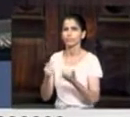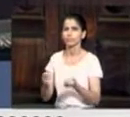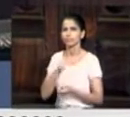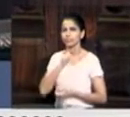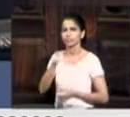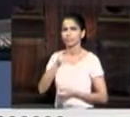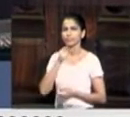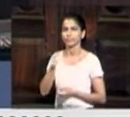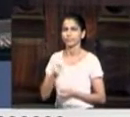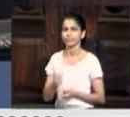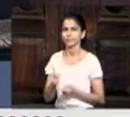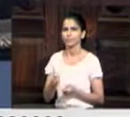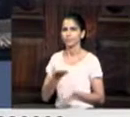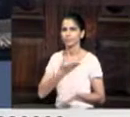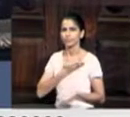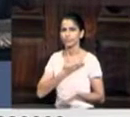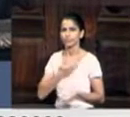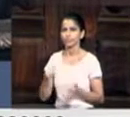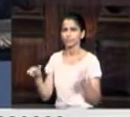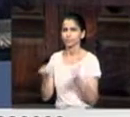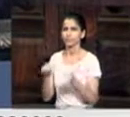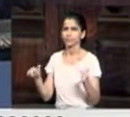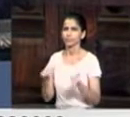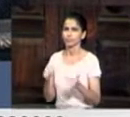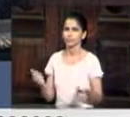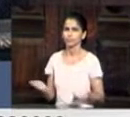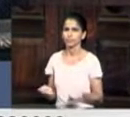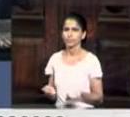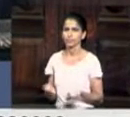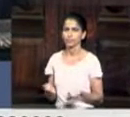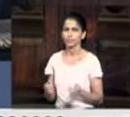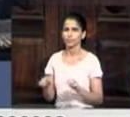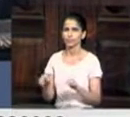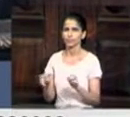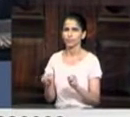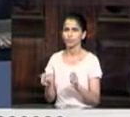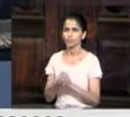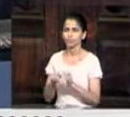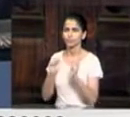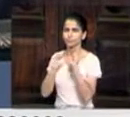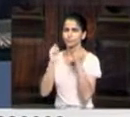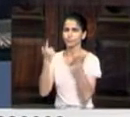imprensa, colegas, enfim, de trabalho da Assembleia Legislativa.